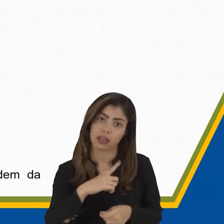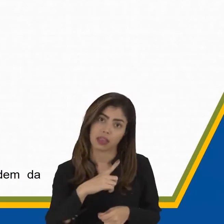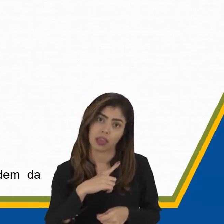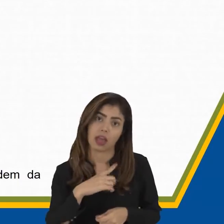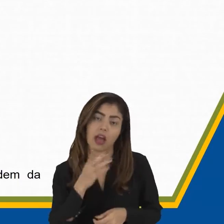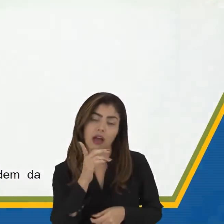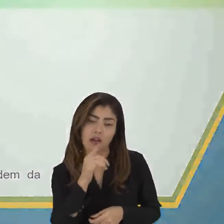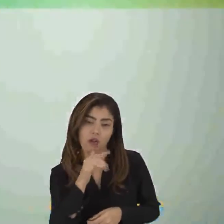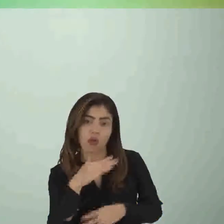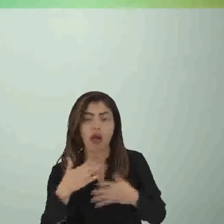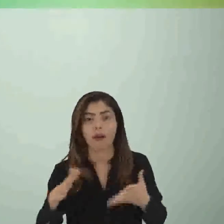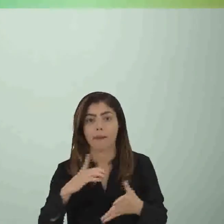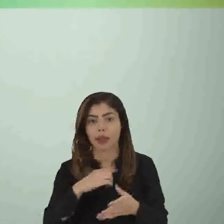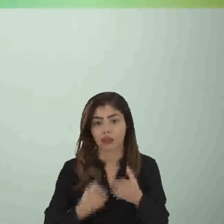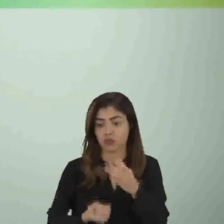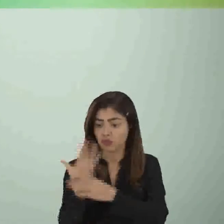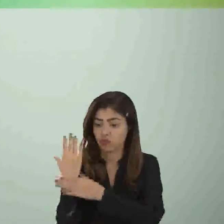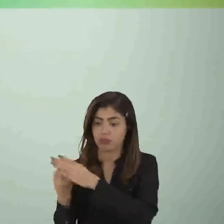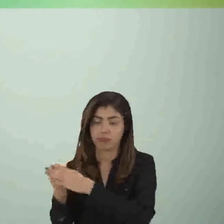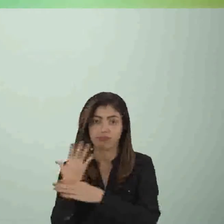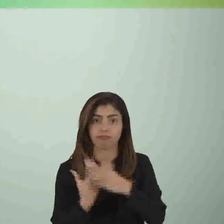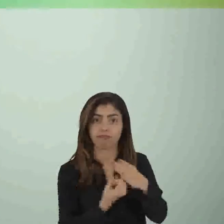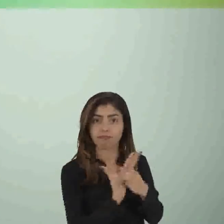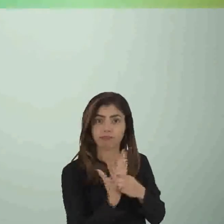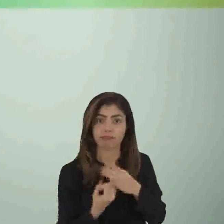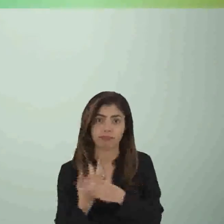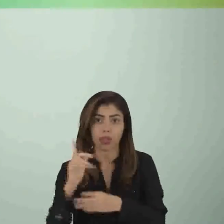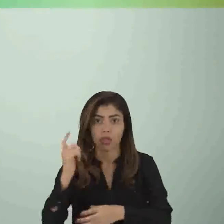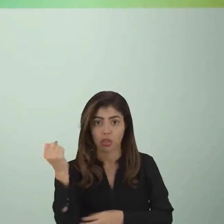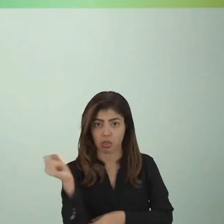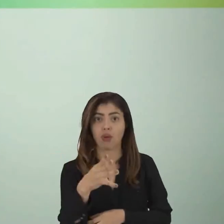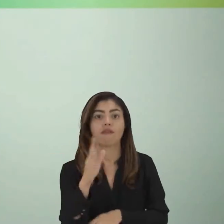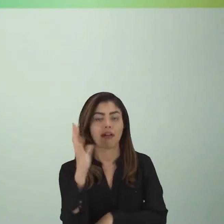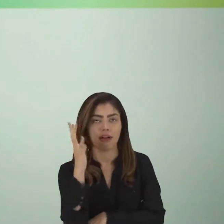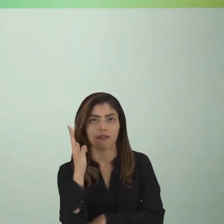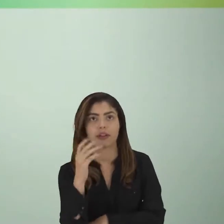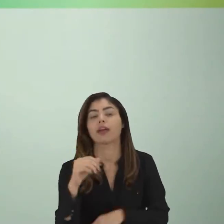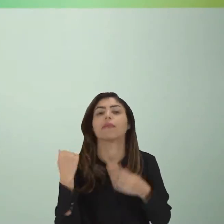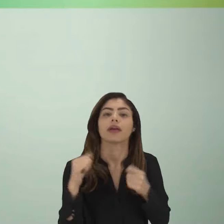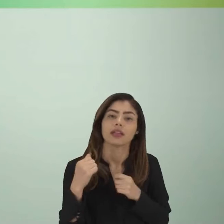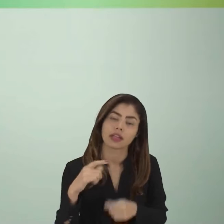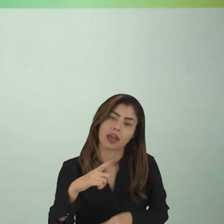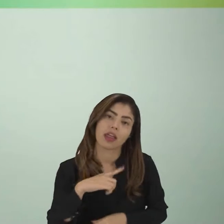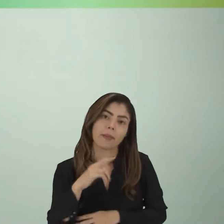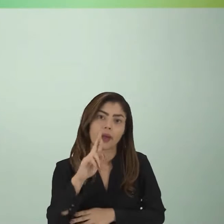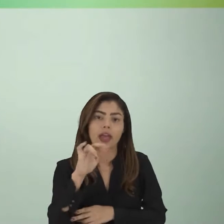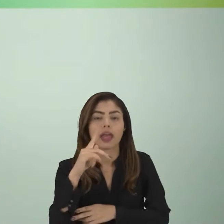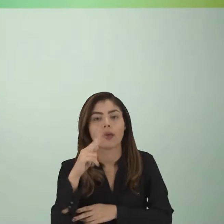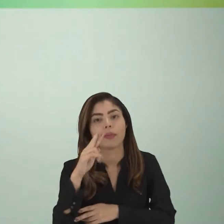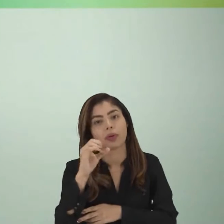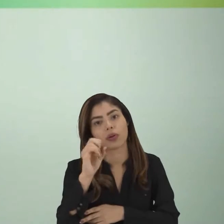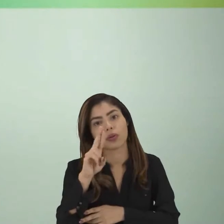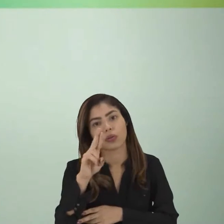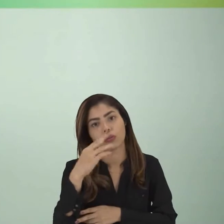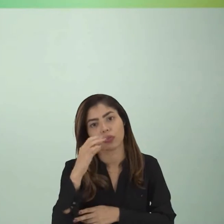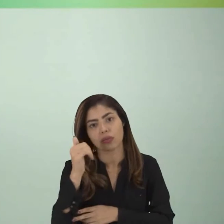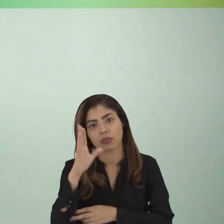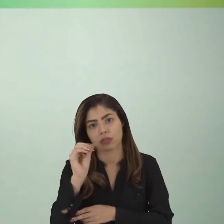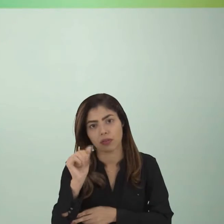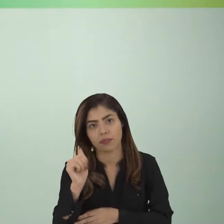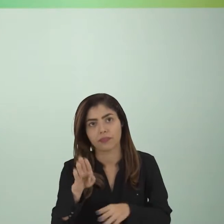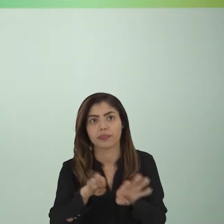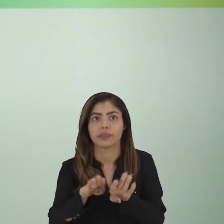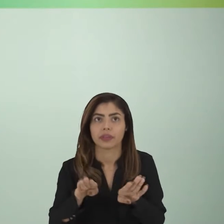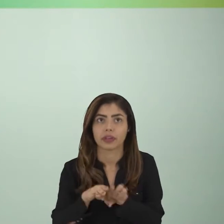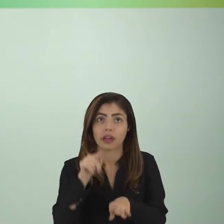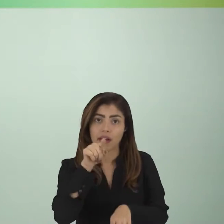nas briófitas, né, nós tínhamos a dependência de água também para a reprodução, ok? Nas